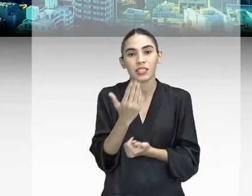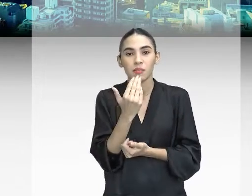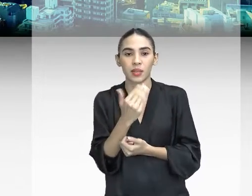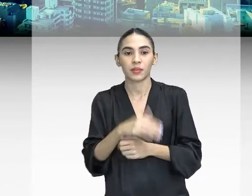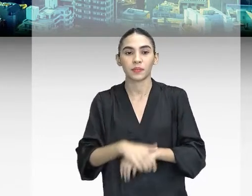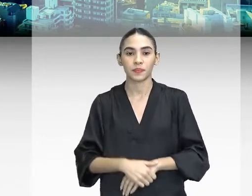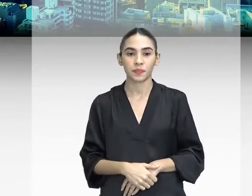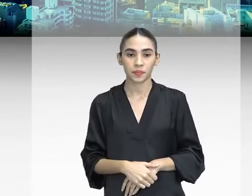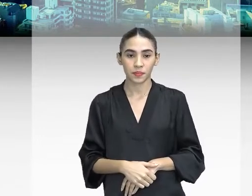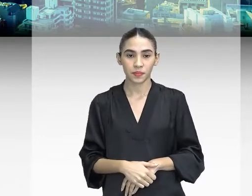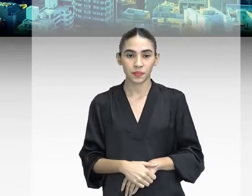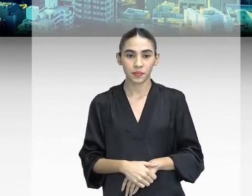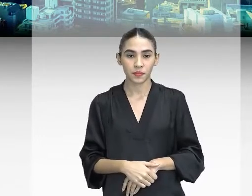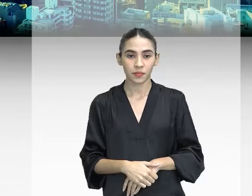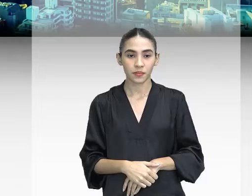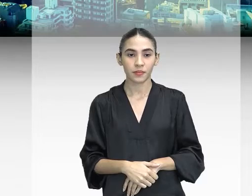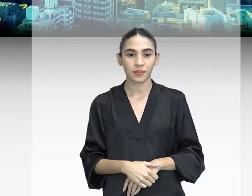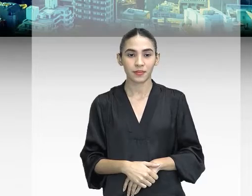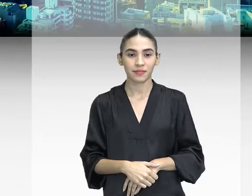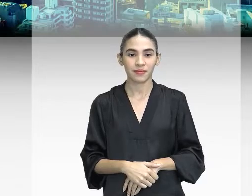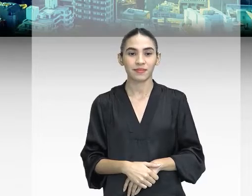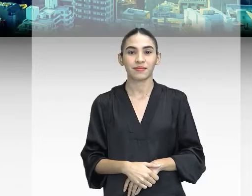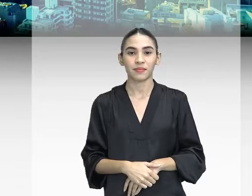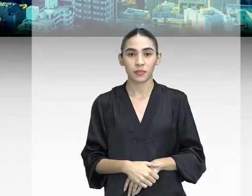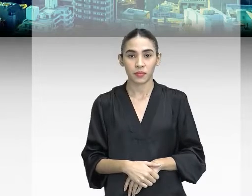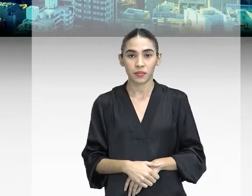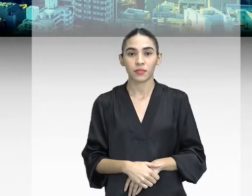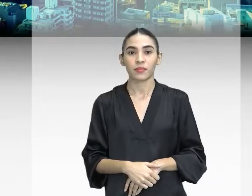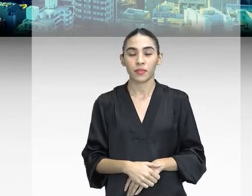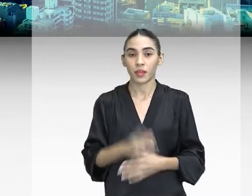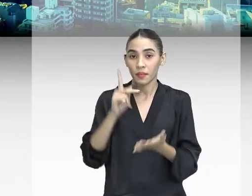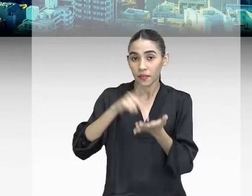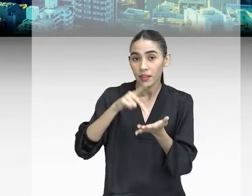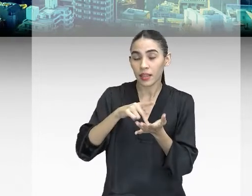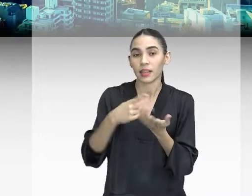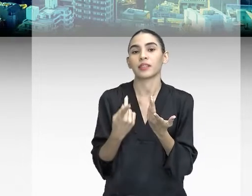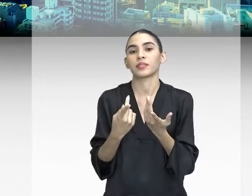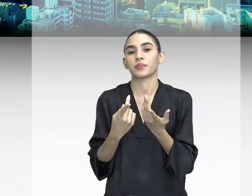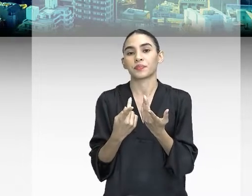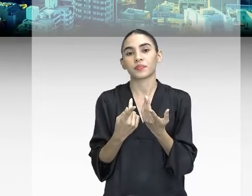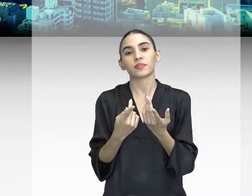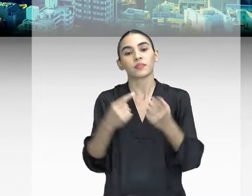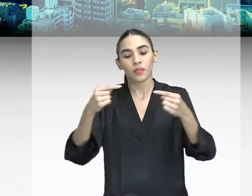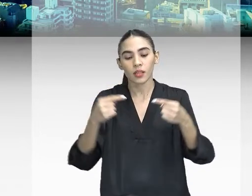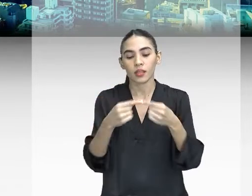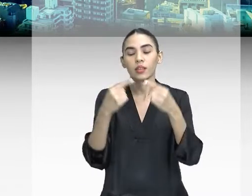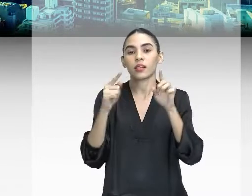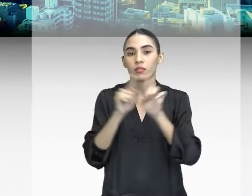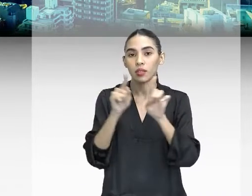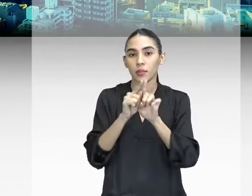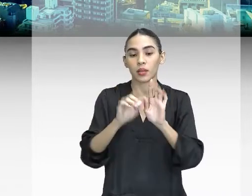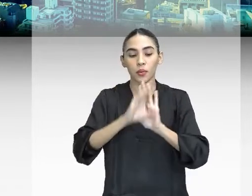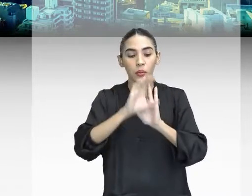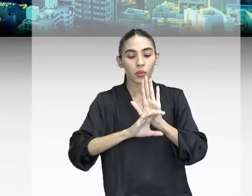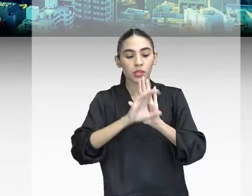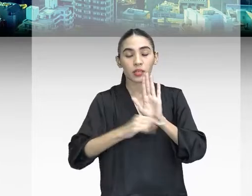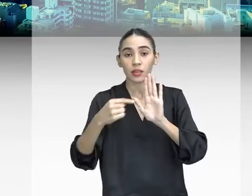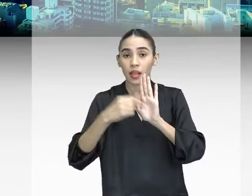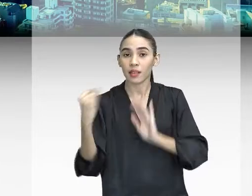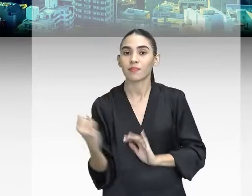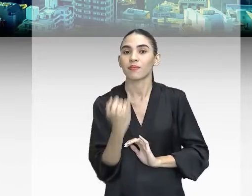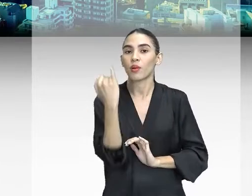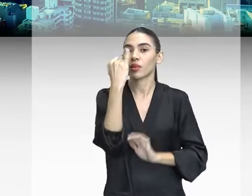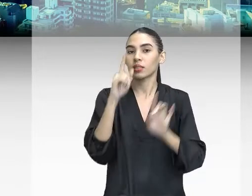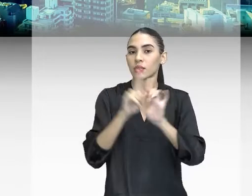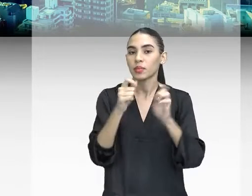verdade. Pode falar. É verdade. E exatamente isso também está ligado a esse conceito que é tão importante e tem